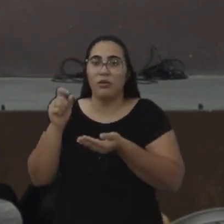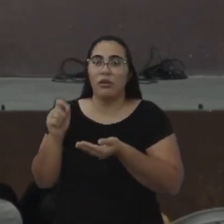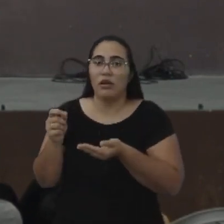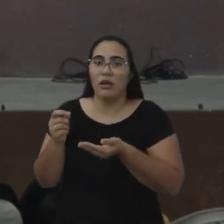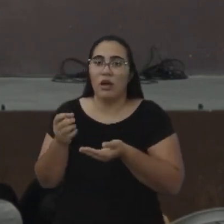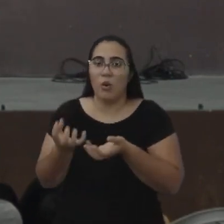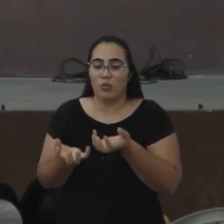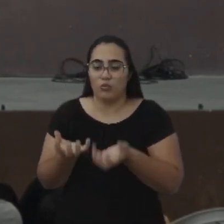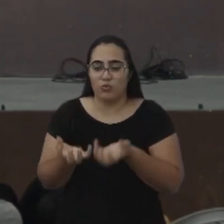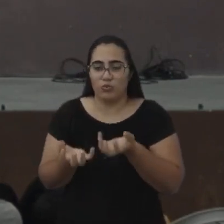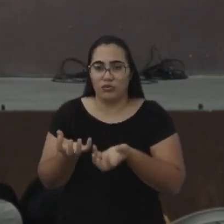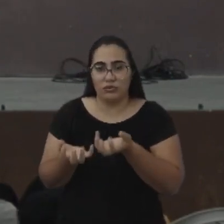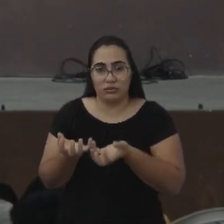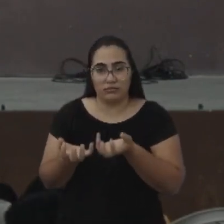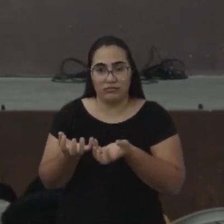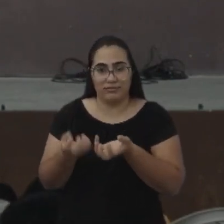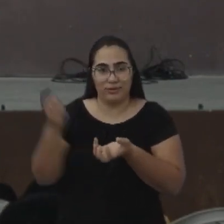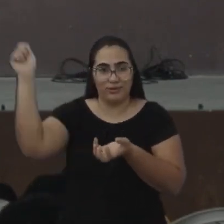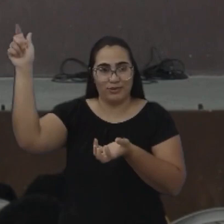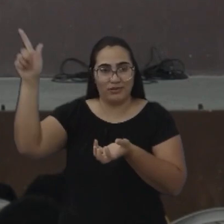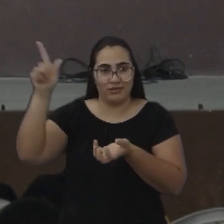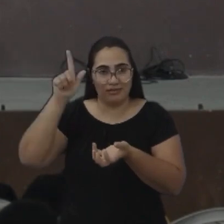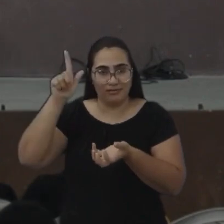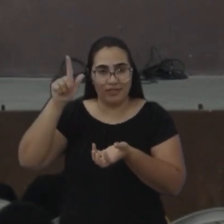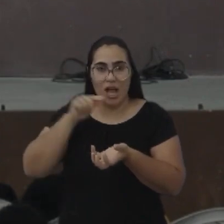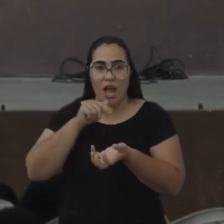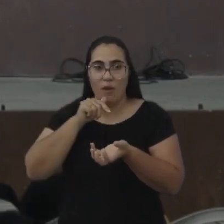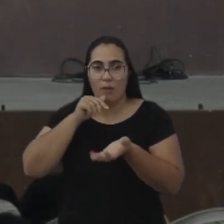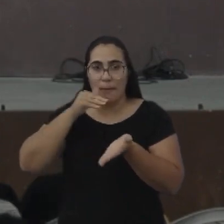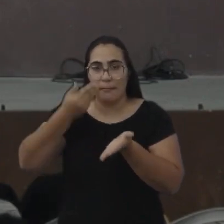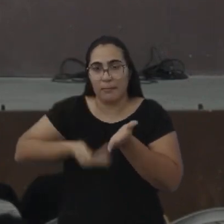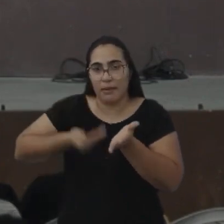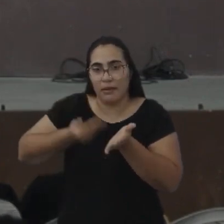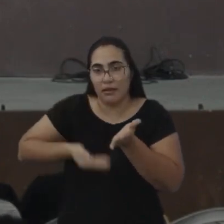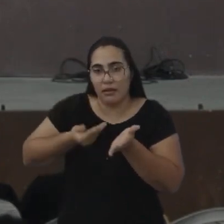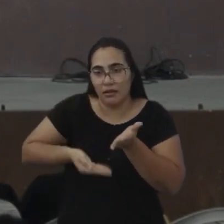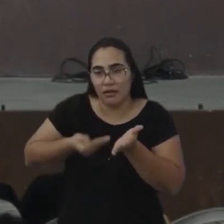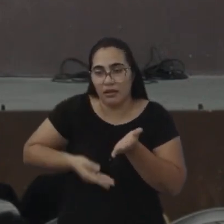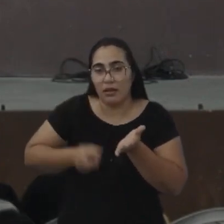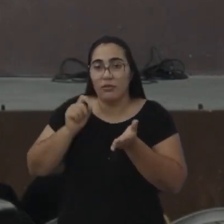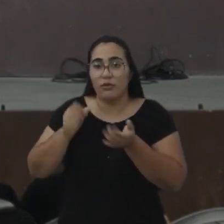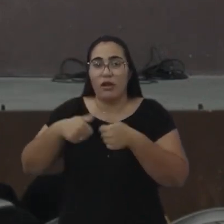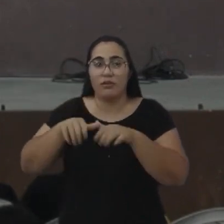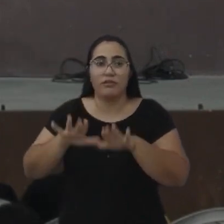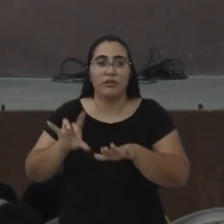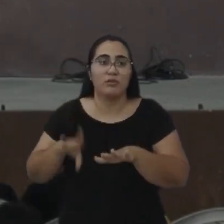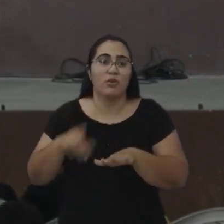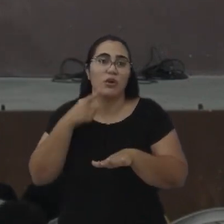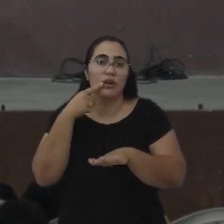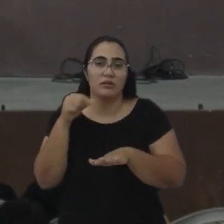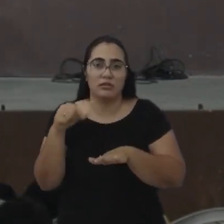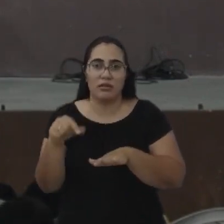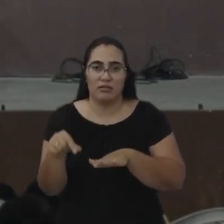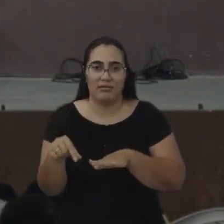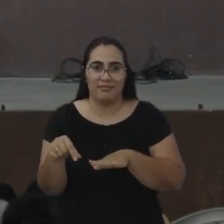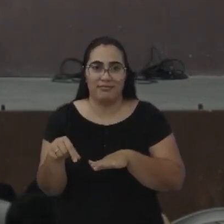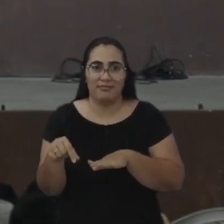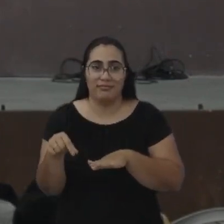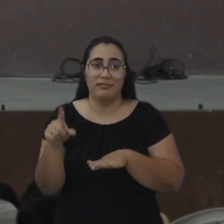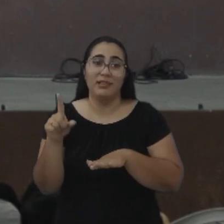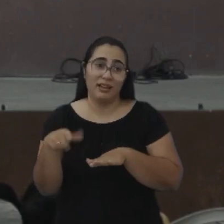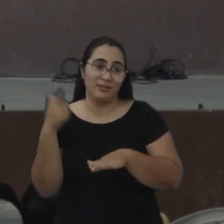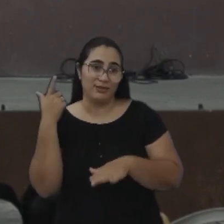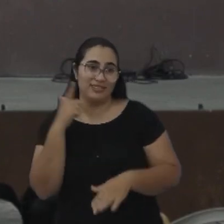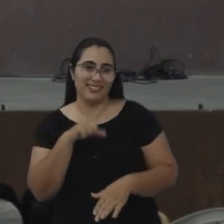secam, né, tiram parte da água do mar, ressecam aquela água do mar e extraem o sal contido ali. É assim que se obtém